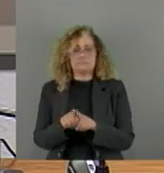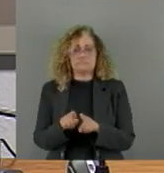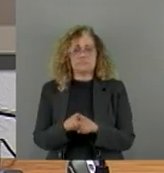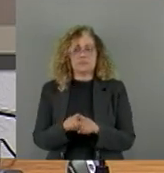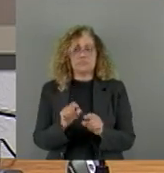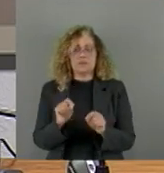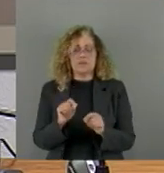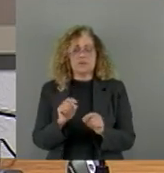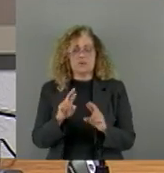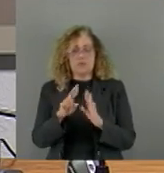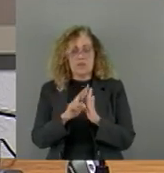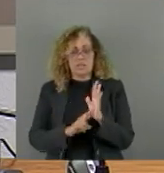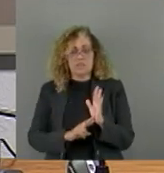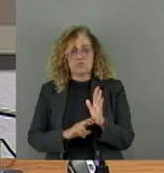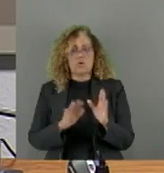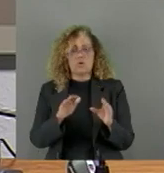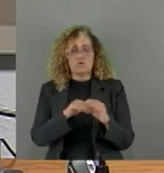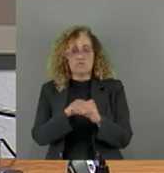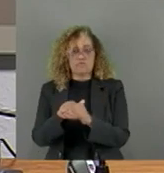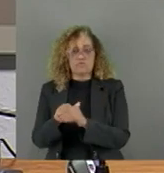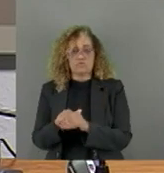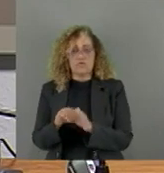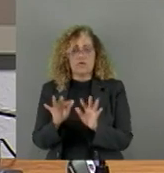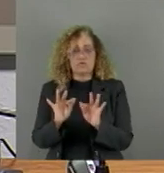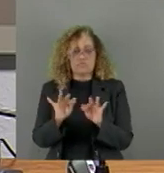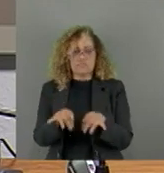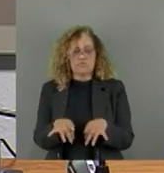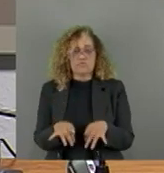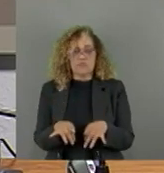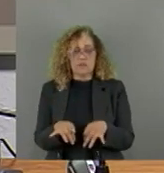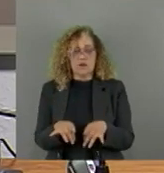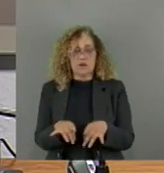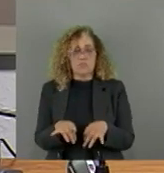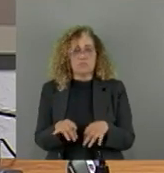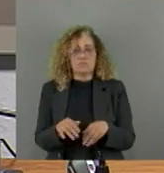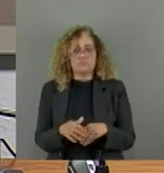do relatório que será votado ao final